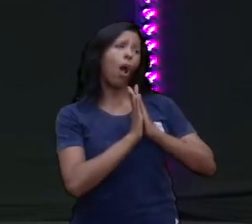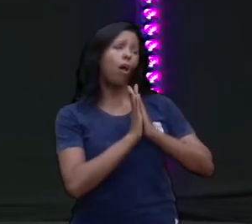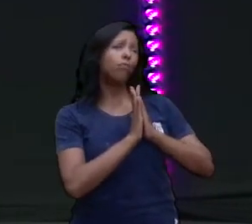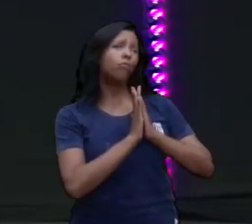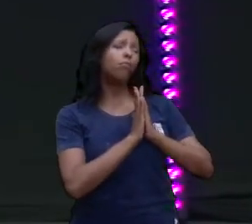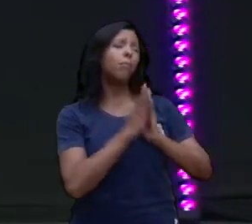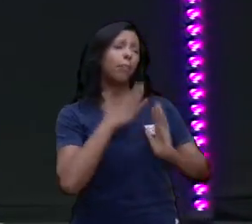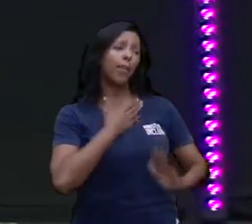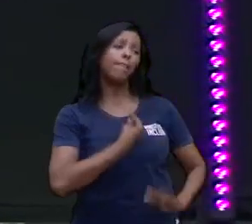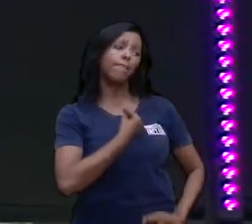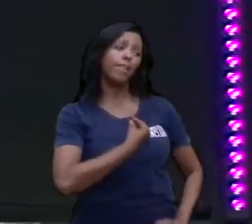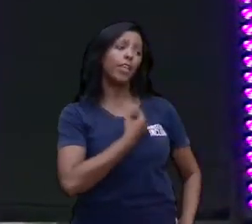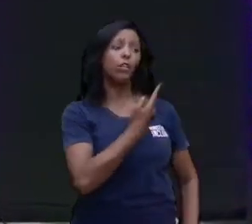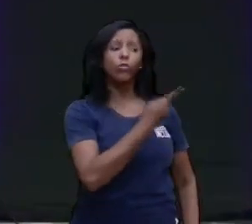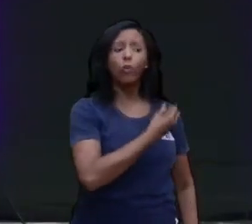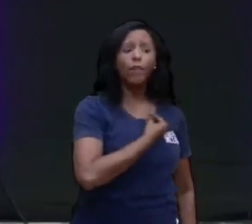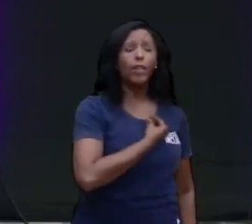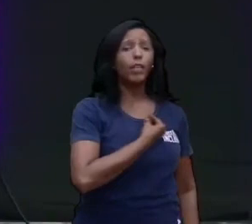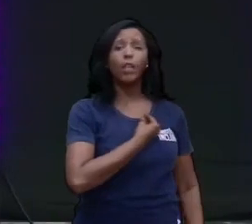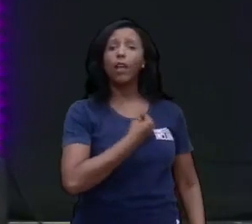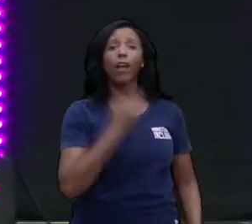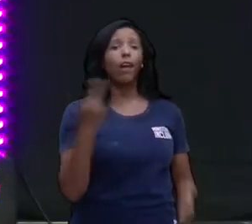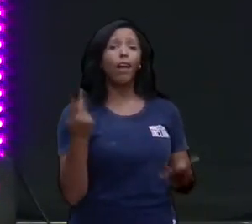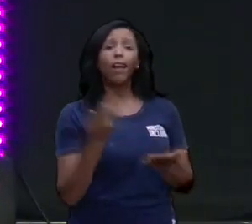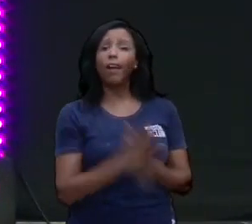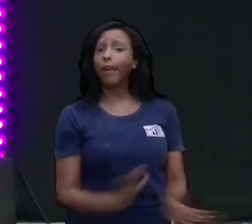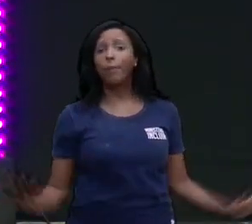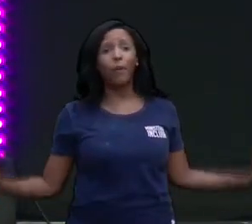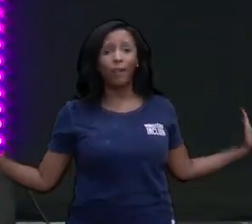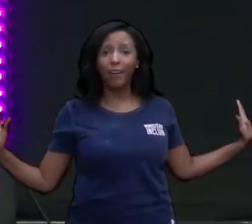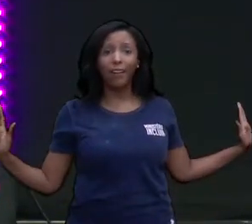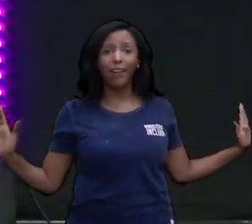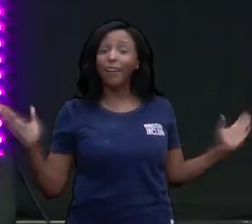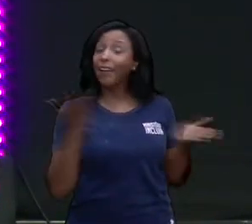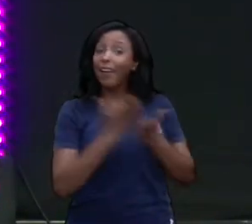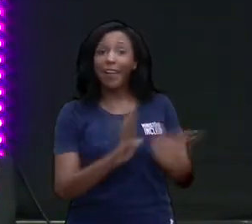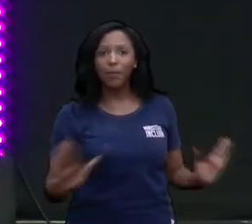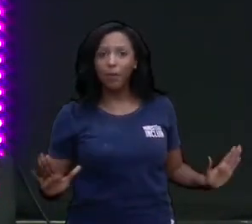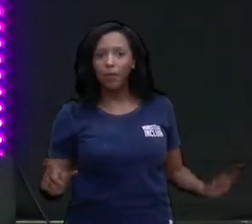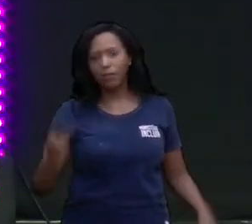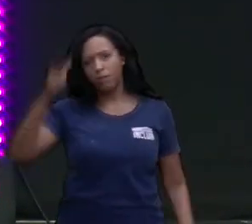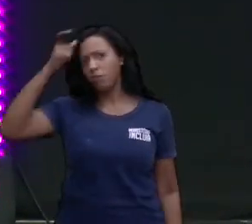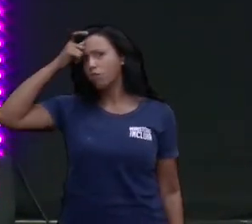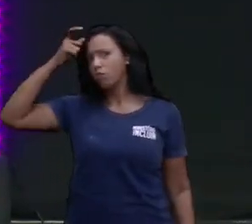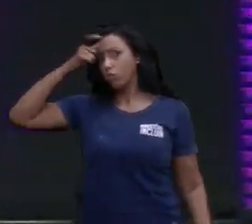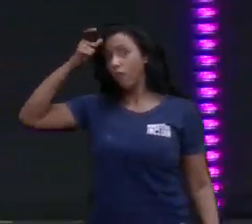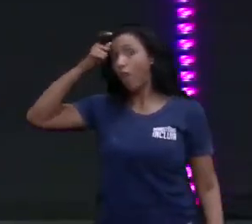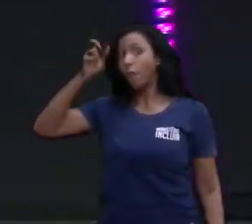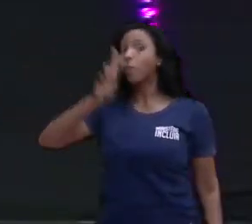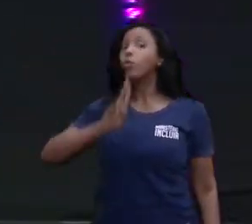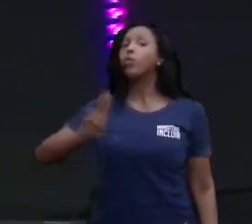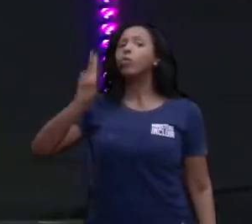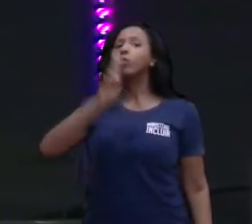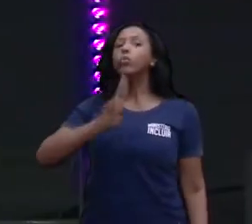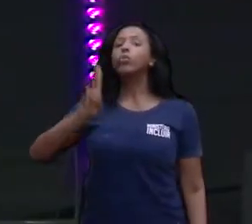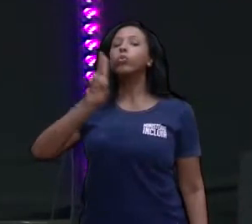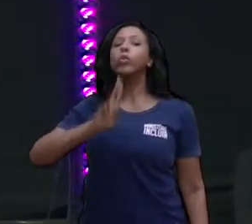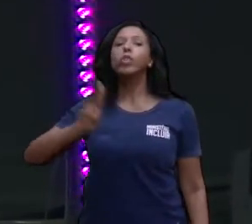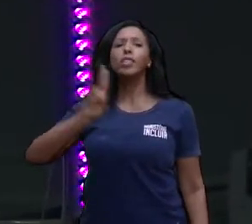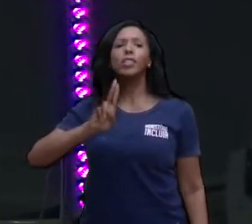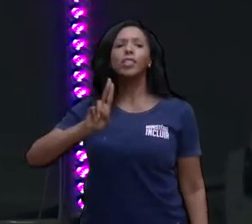mim e se quebra você ganha na moral gente o diabo ele usa todas as